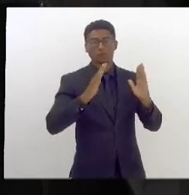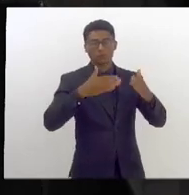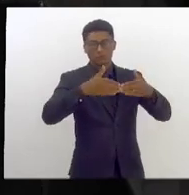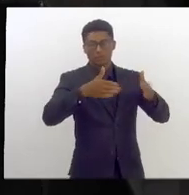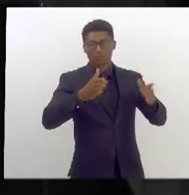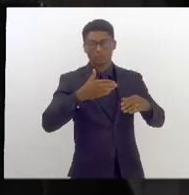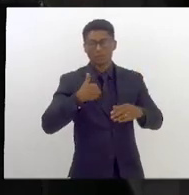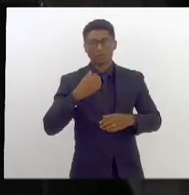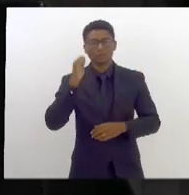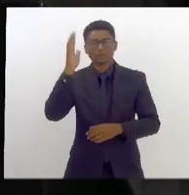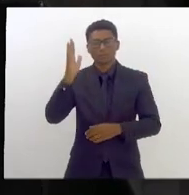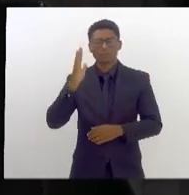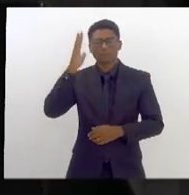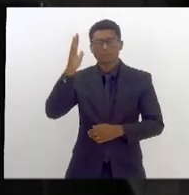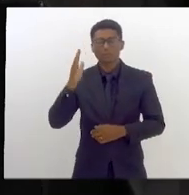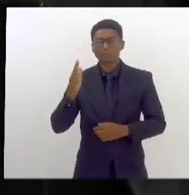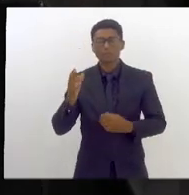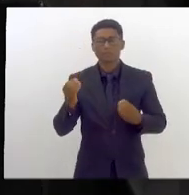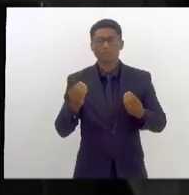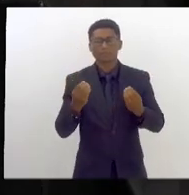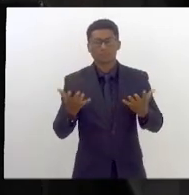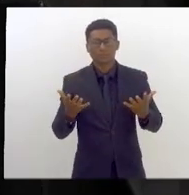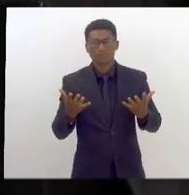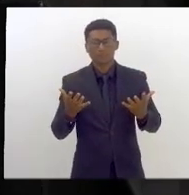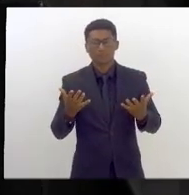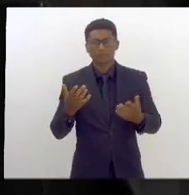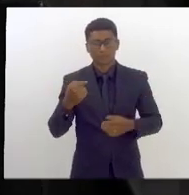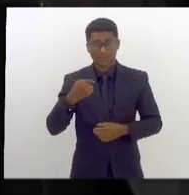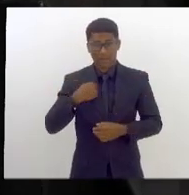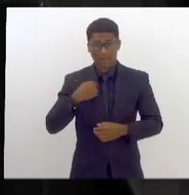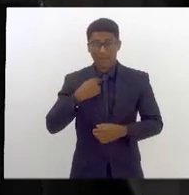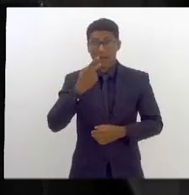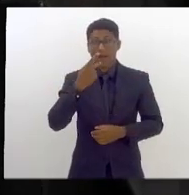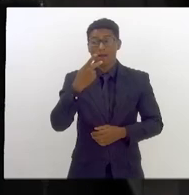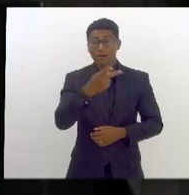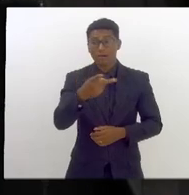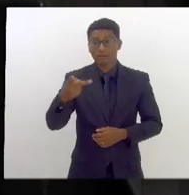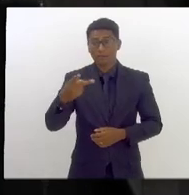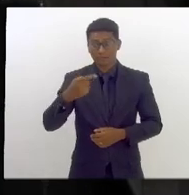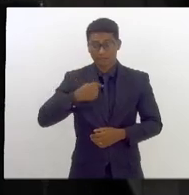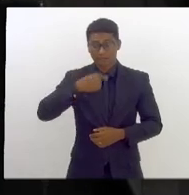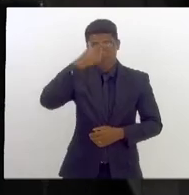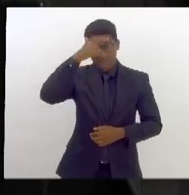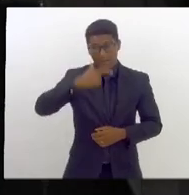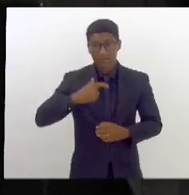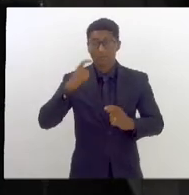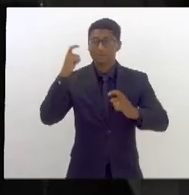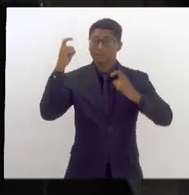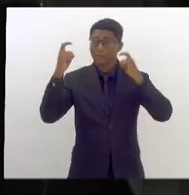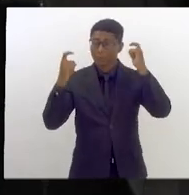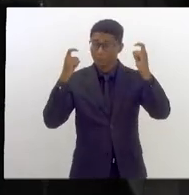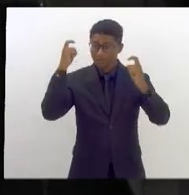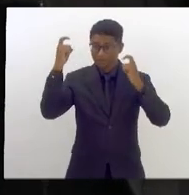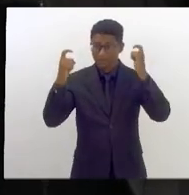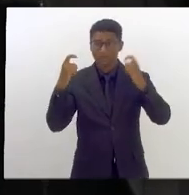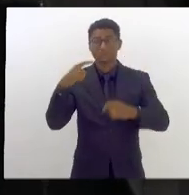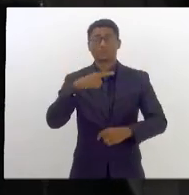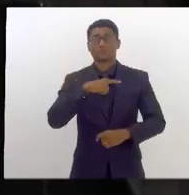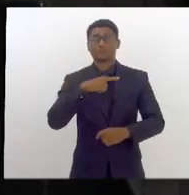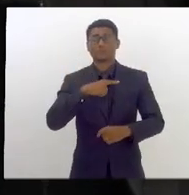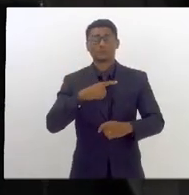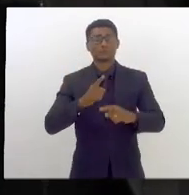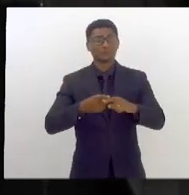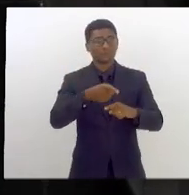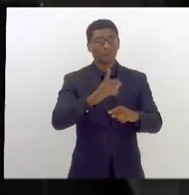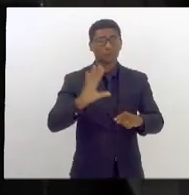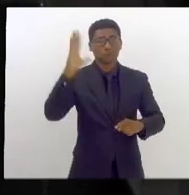a palavra para destacar essa minha preocupação com as tragédias com as